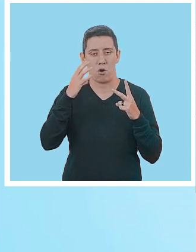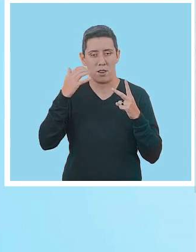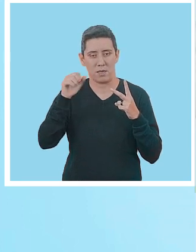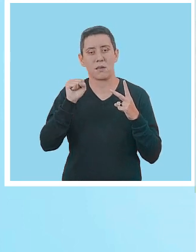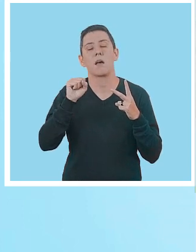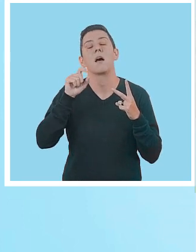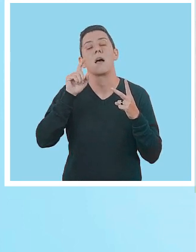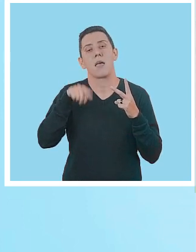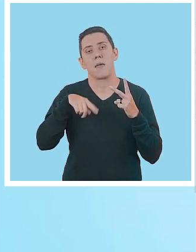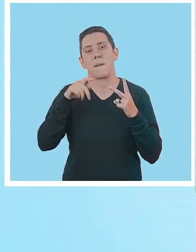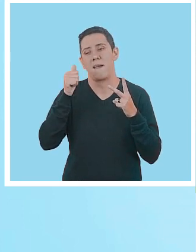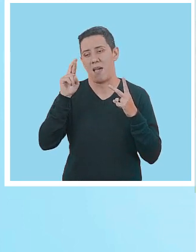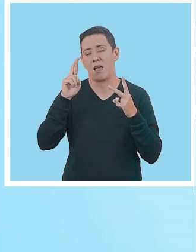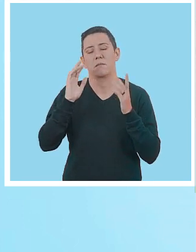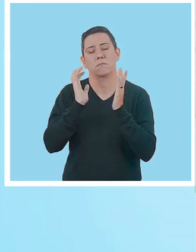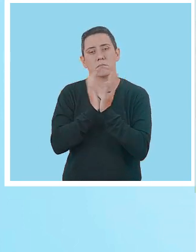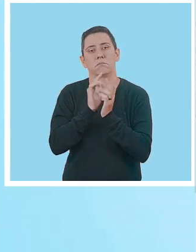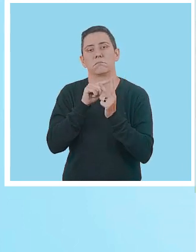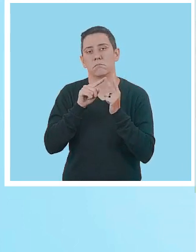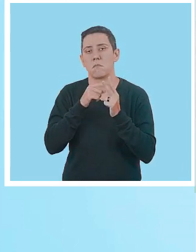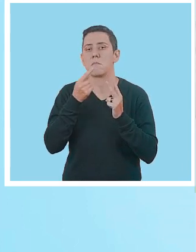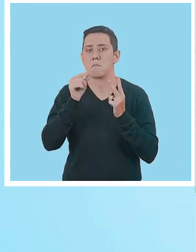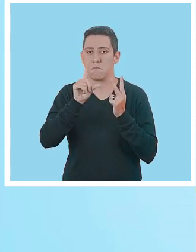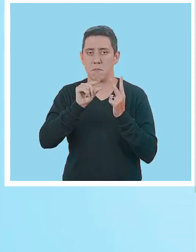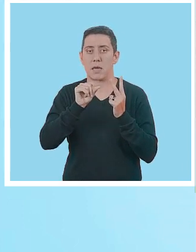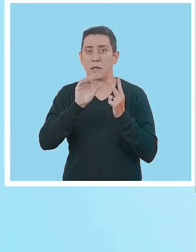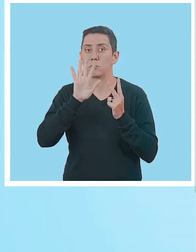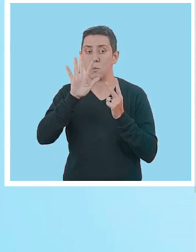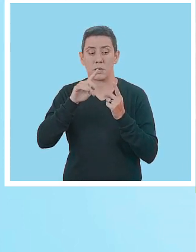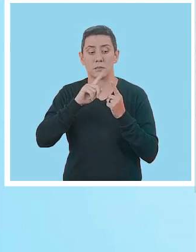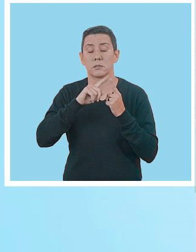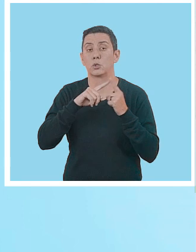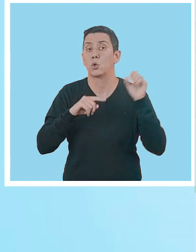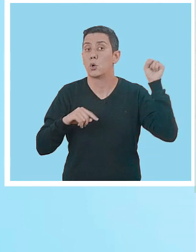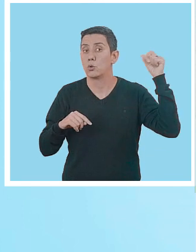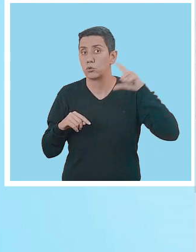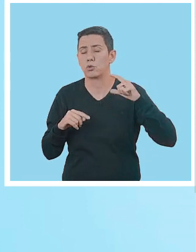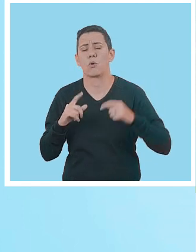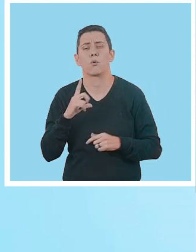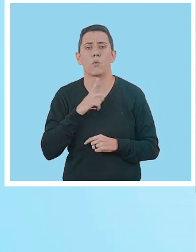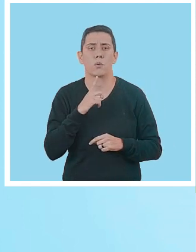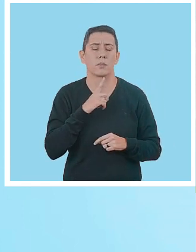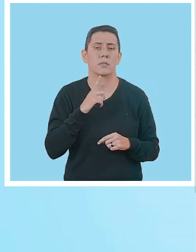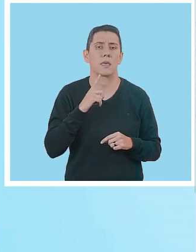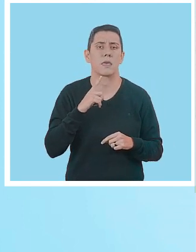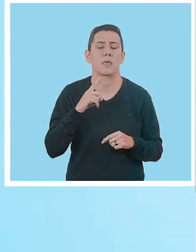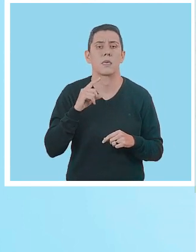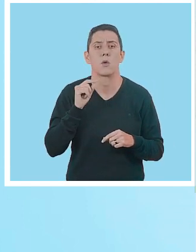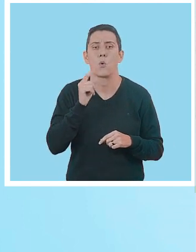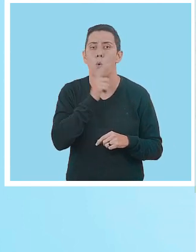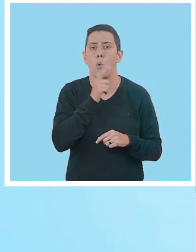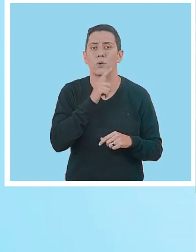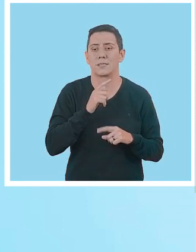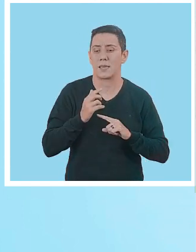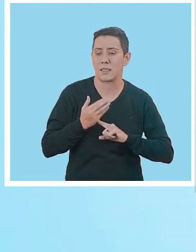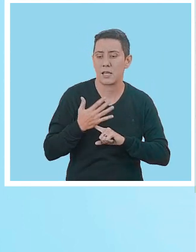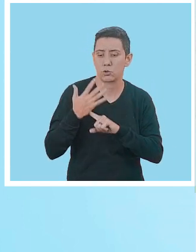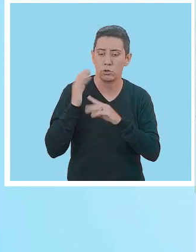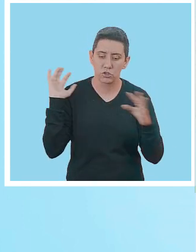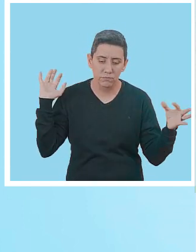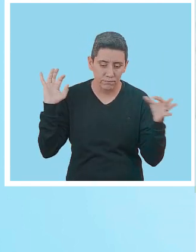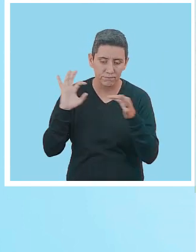reais por por energia só que a solar ela ainda tem grande espaço para evolução tecnológica